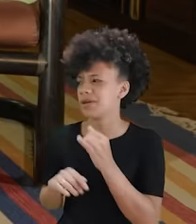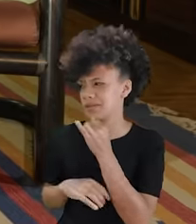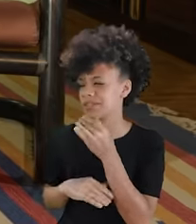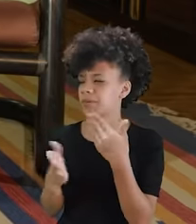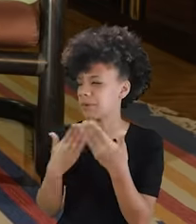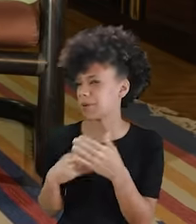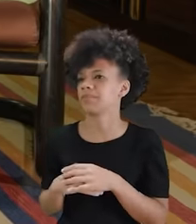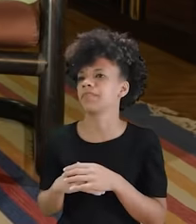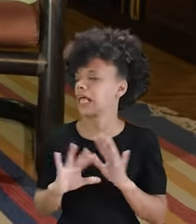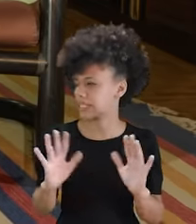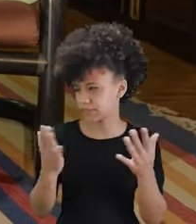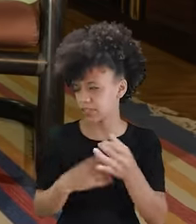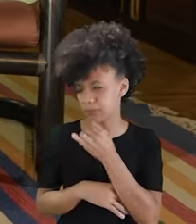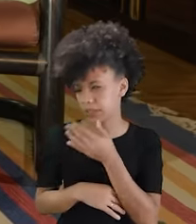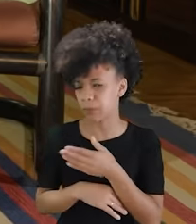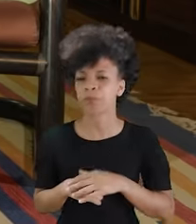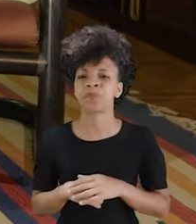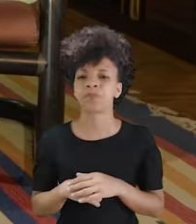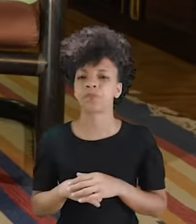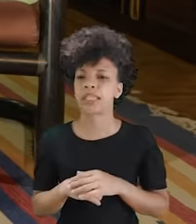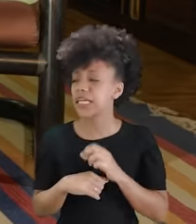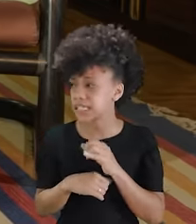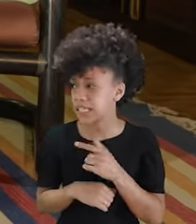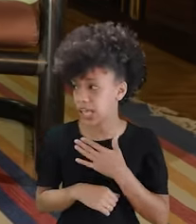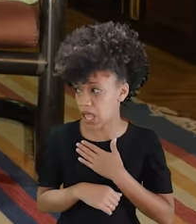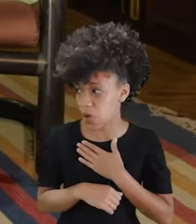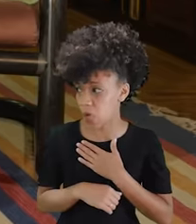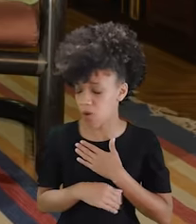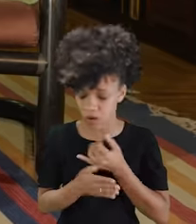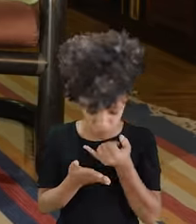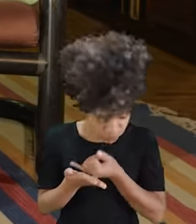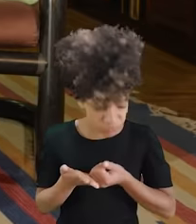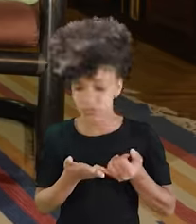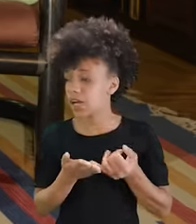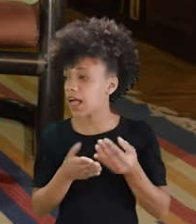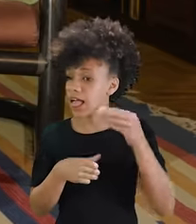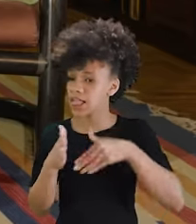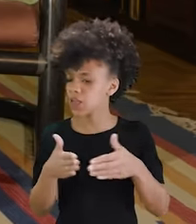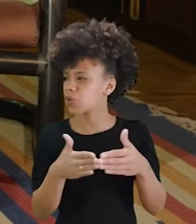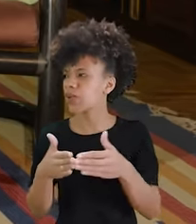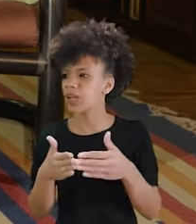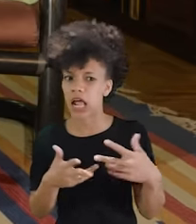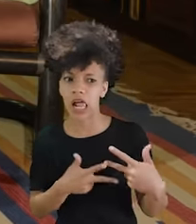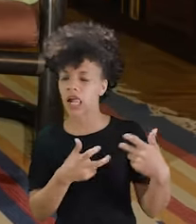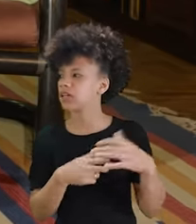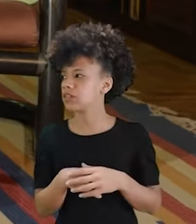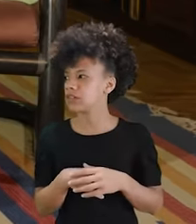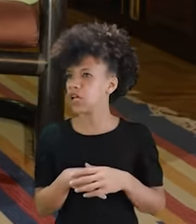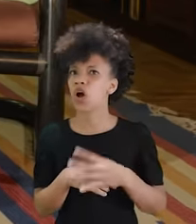essas coisas assim da festa estão se eu sou pego com cocaína dentro do navio